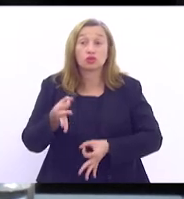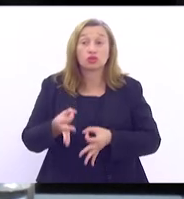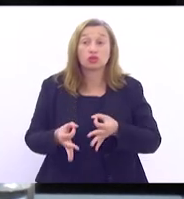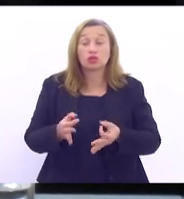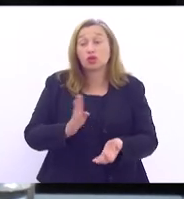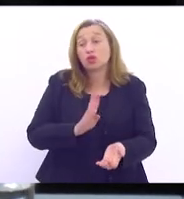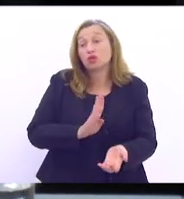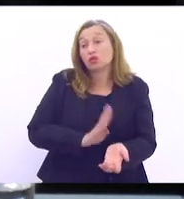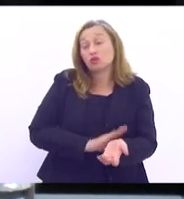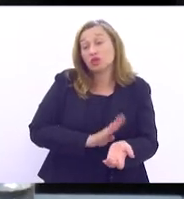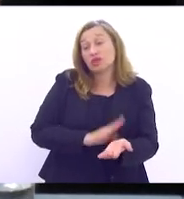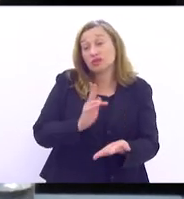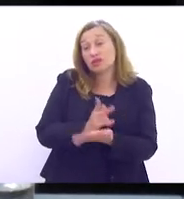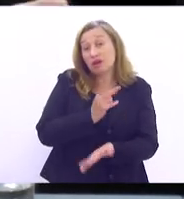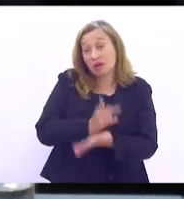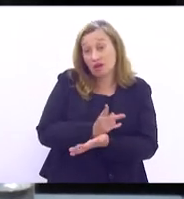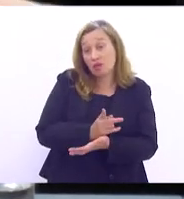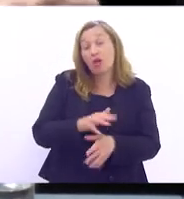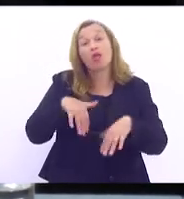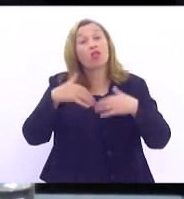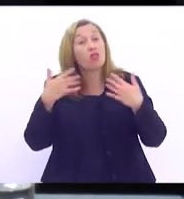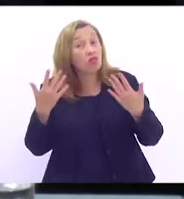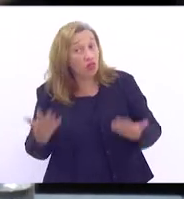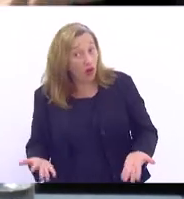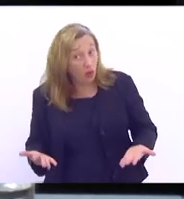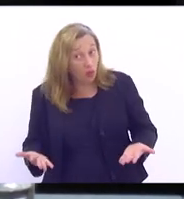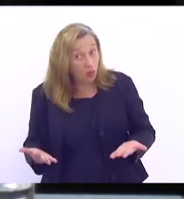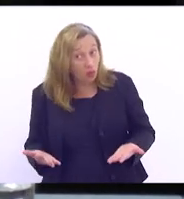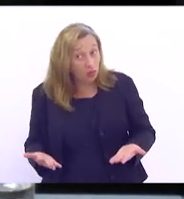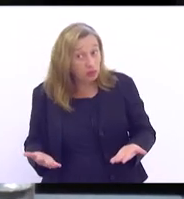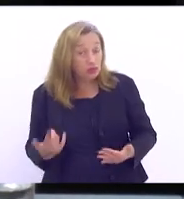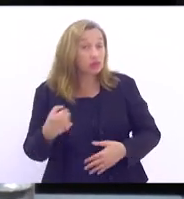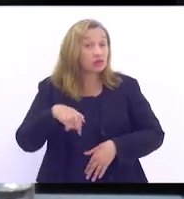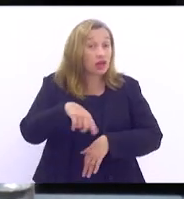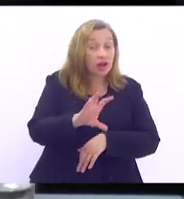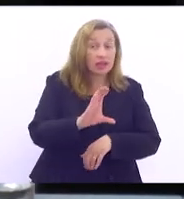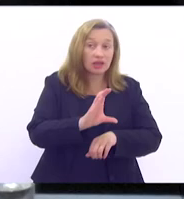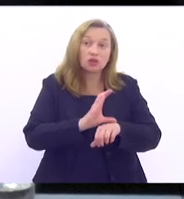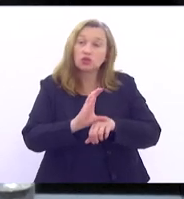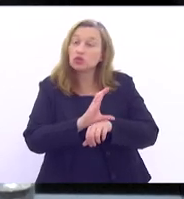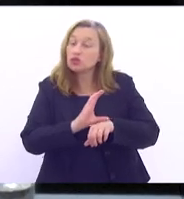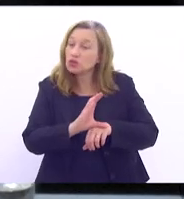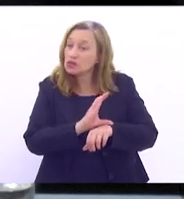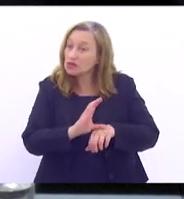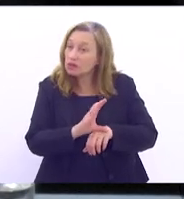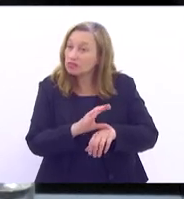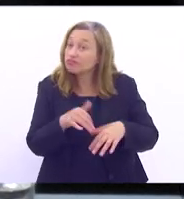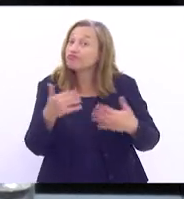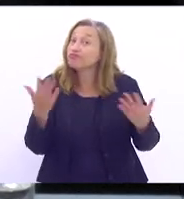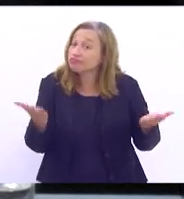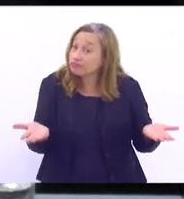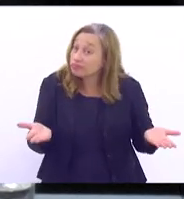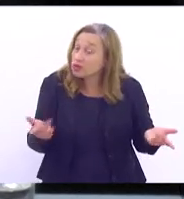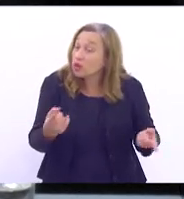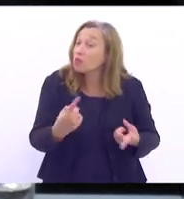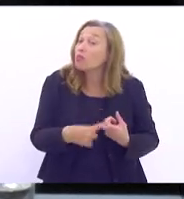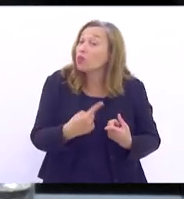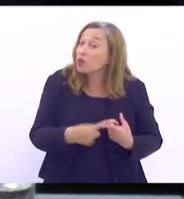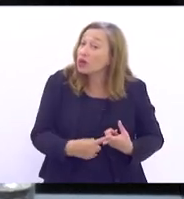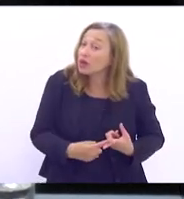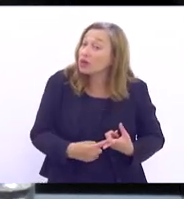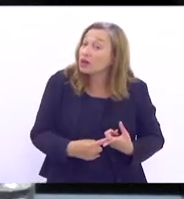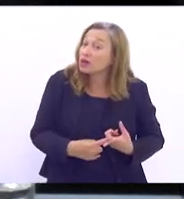de constitucionalidade. Então, também disso está lá na Constituição. Se é inconstitucional, por que que